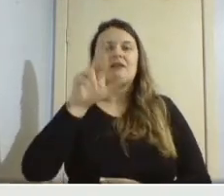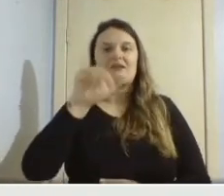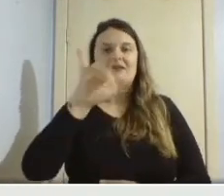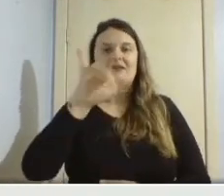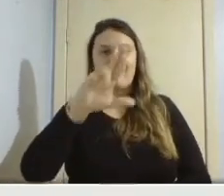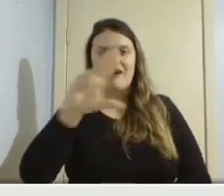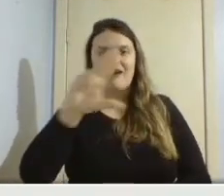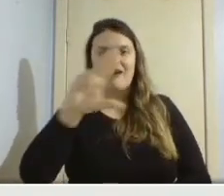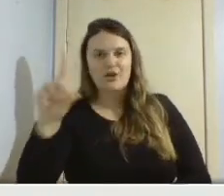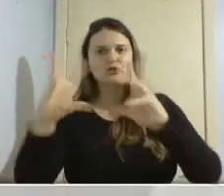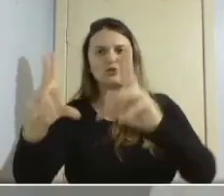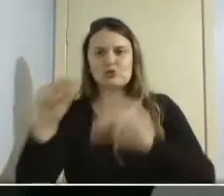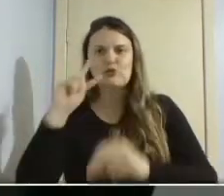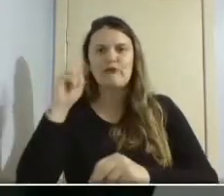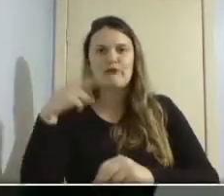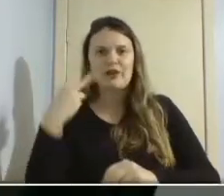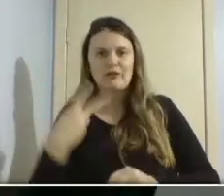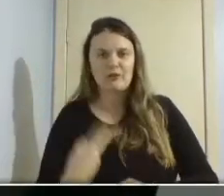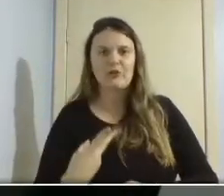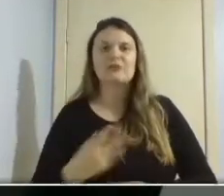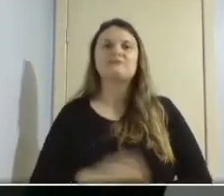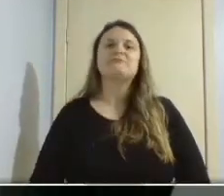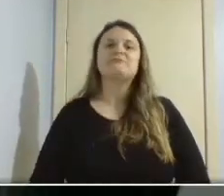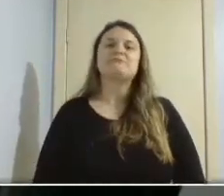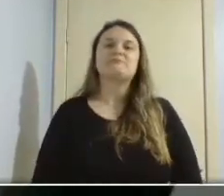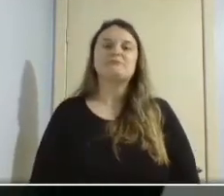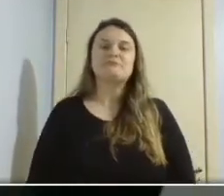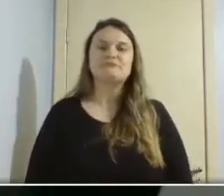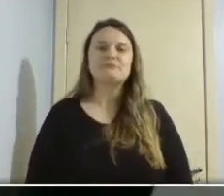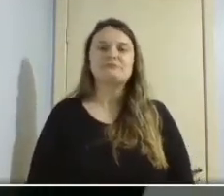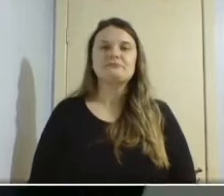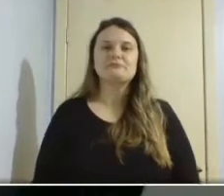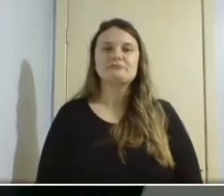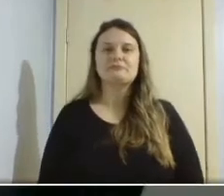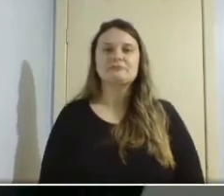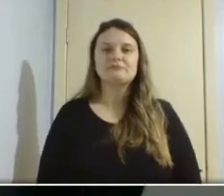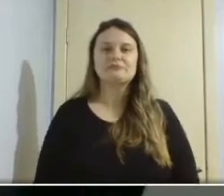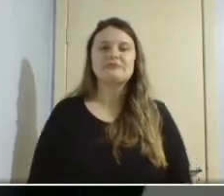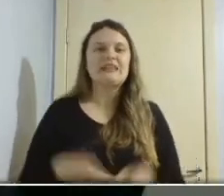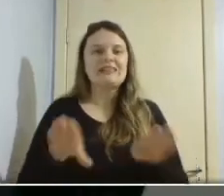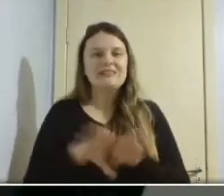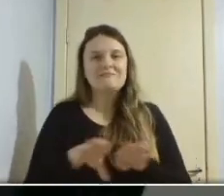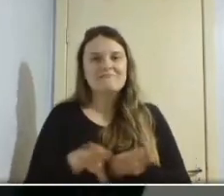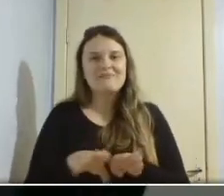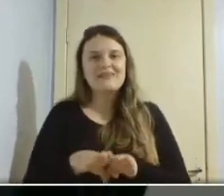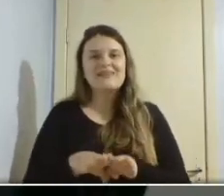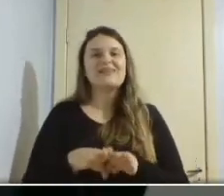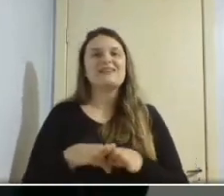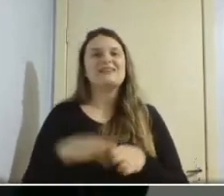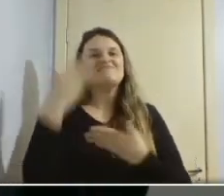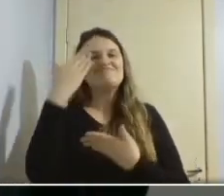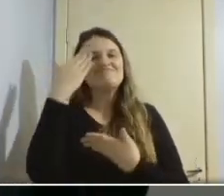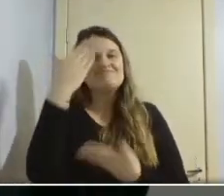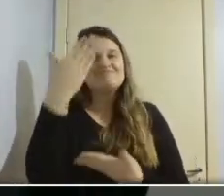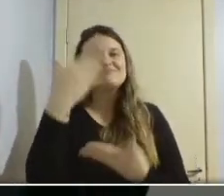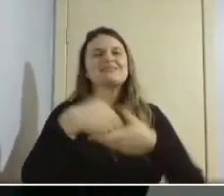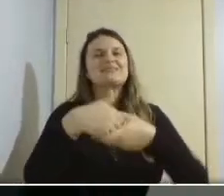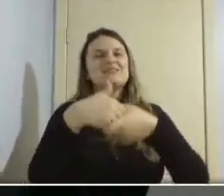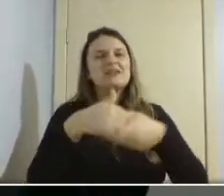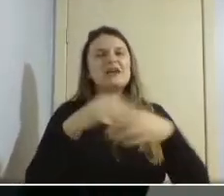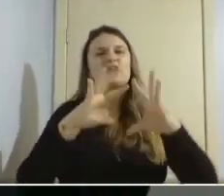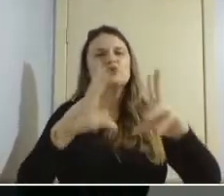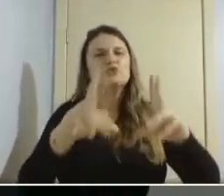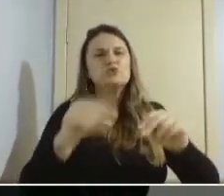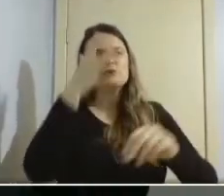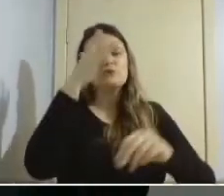União da Vitória, o vereador Ricardo Adriano, e também quero saudar os demais membros da mesa diretora e